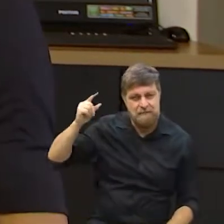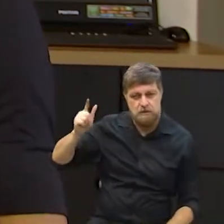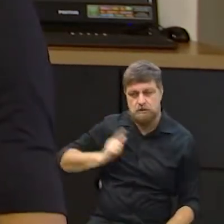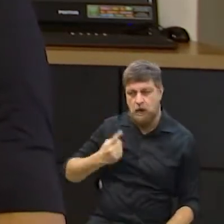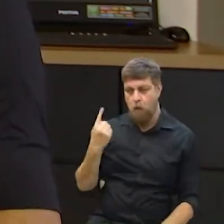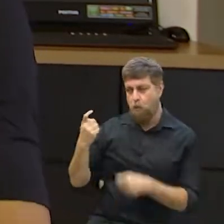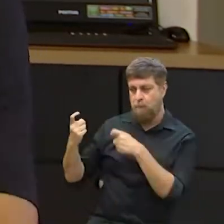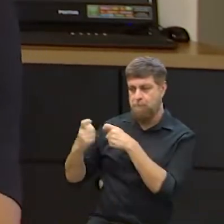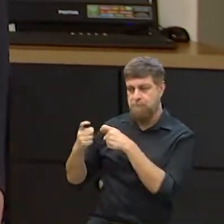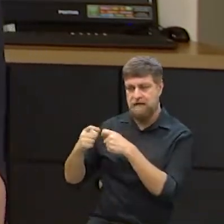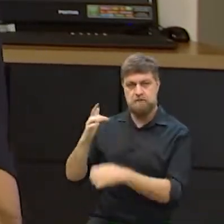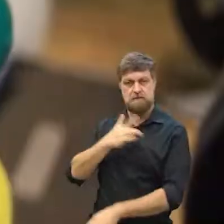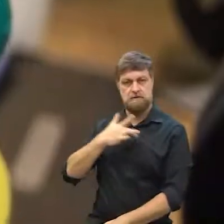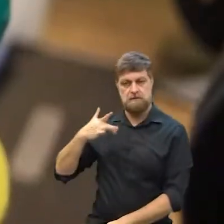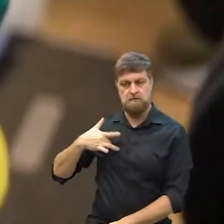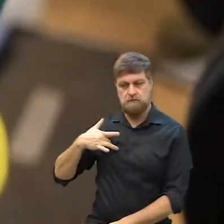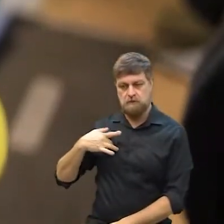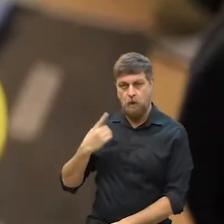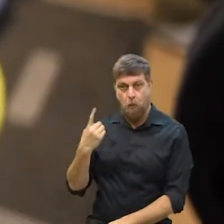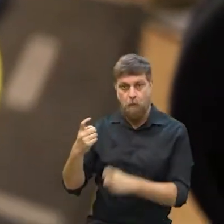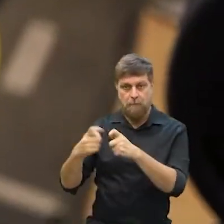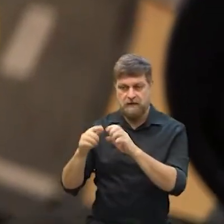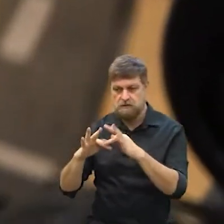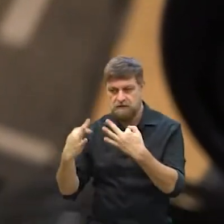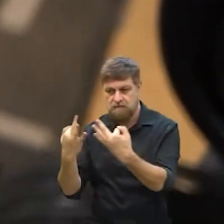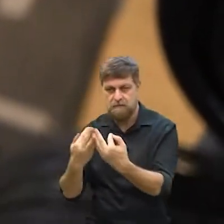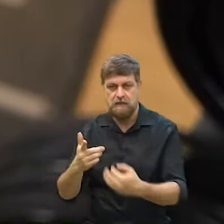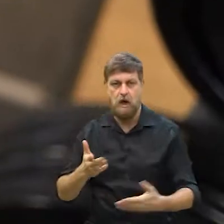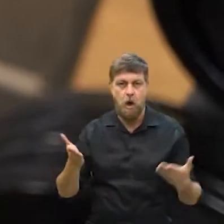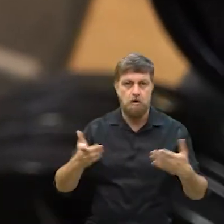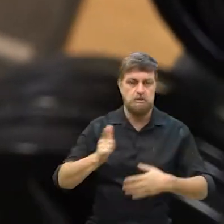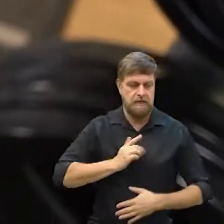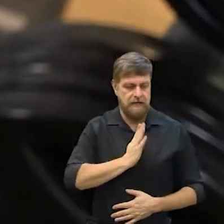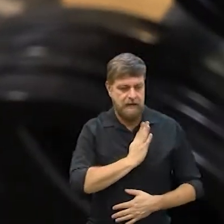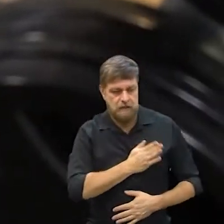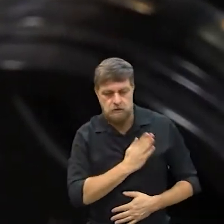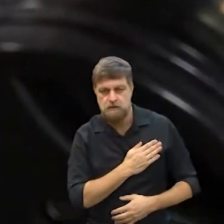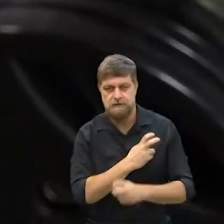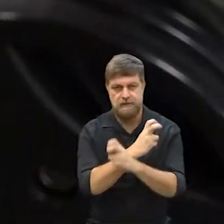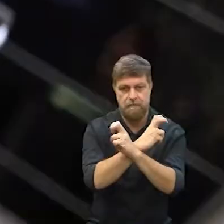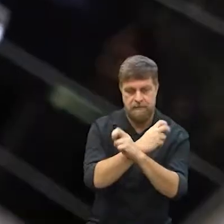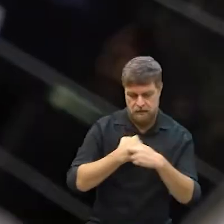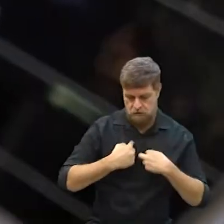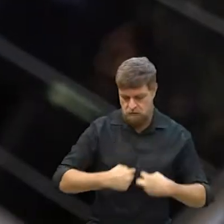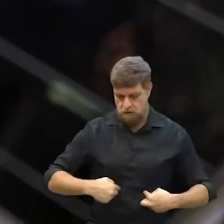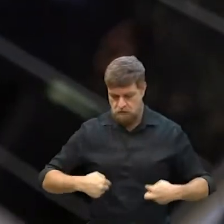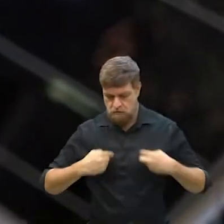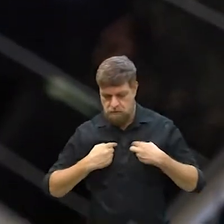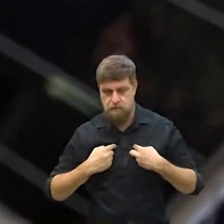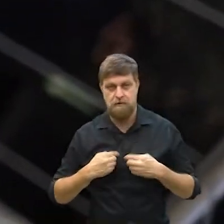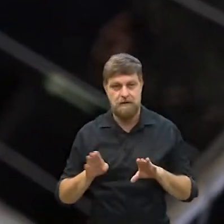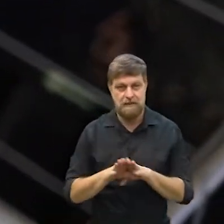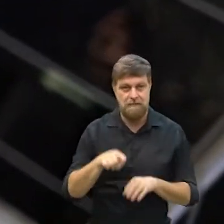nós tínhamos o médico da saúde, o médico da família. Hoje nós temos o cardiologista, o ortopedista, o pneumologista, o otorrino. A